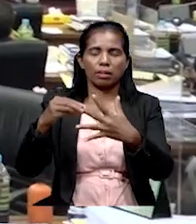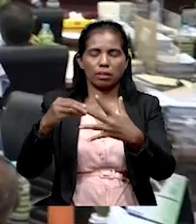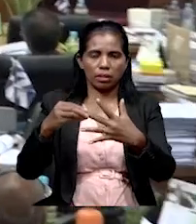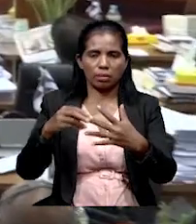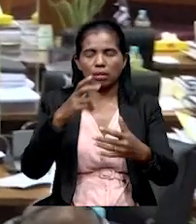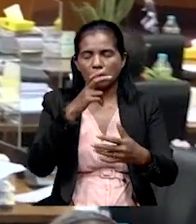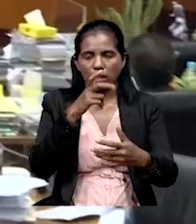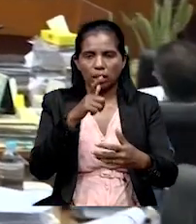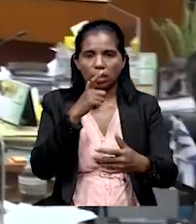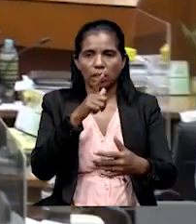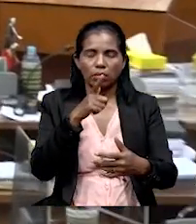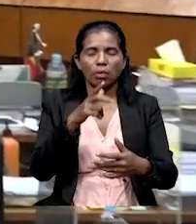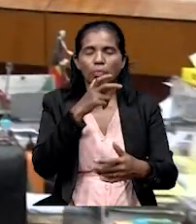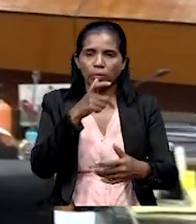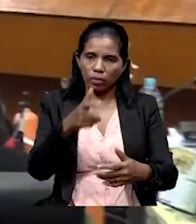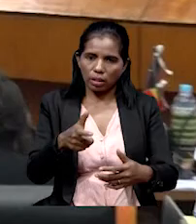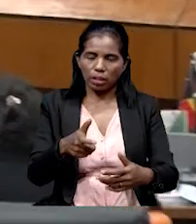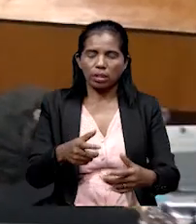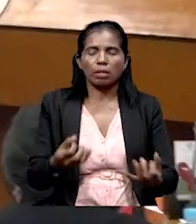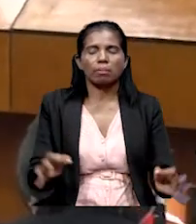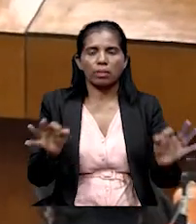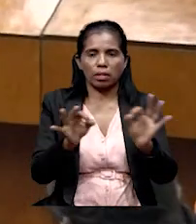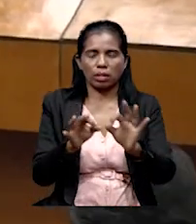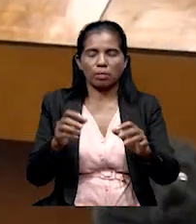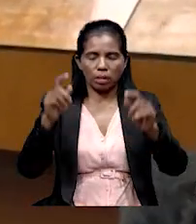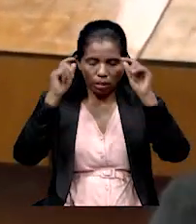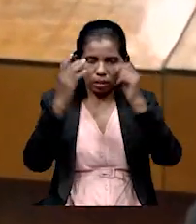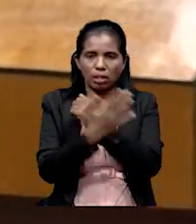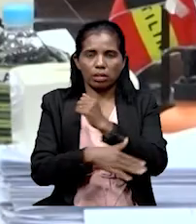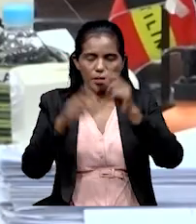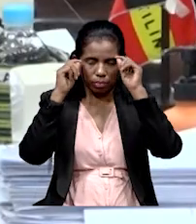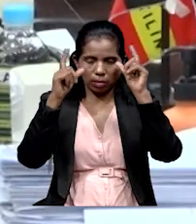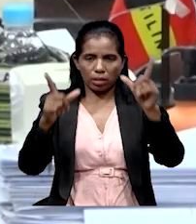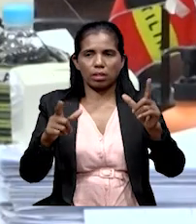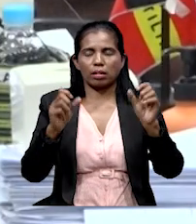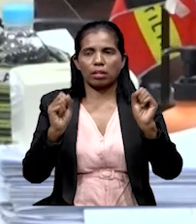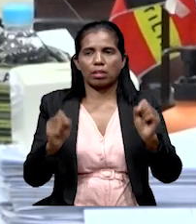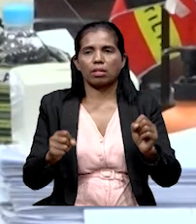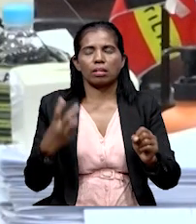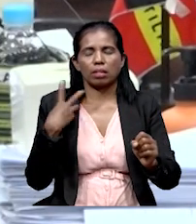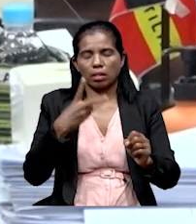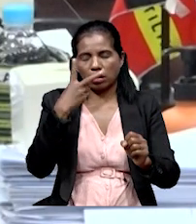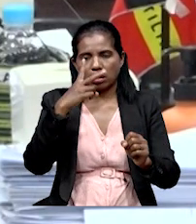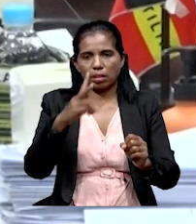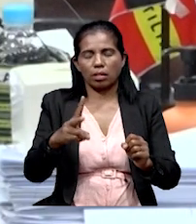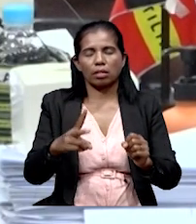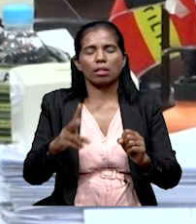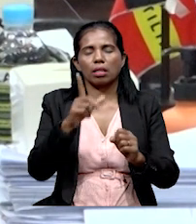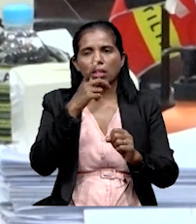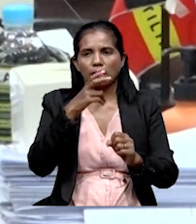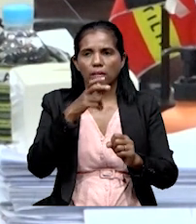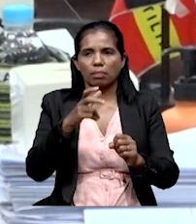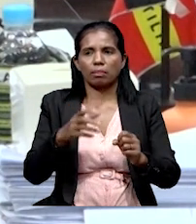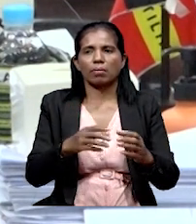porque nós já provamos no passado que a língua portuguesa foi uma das línguas de comunicações